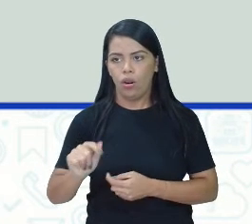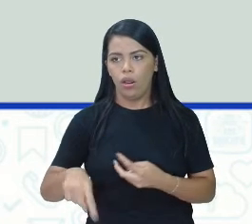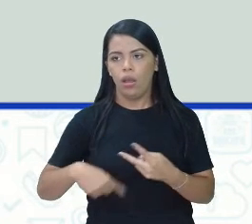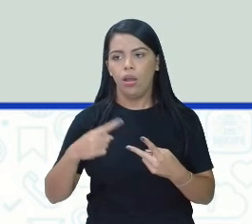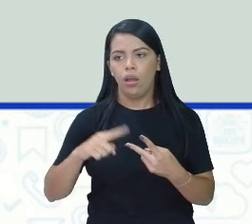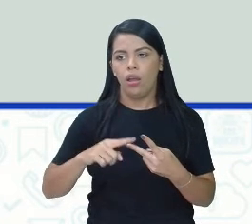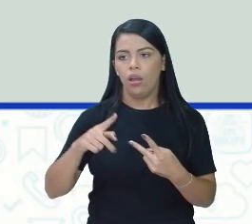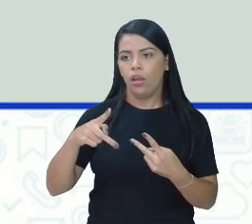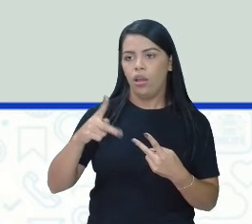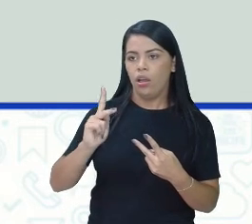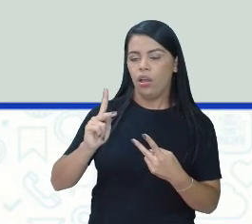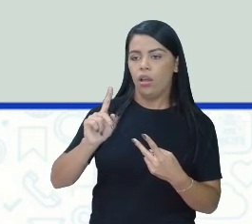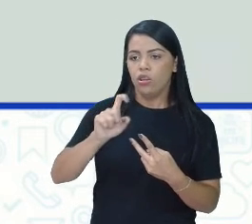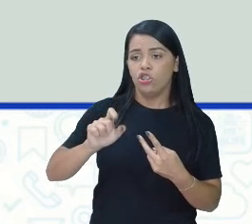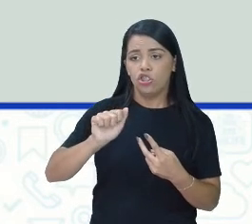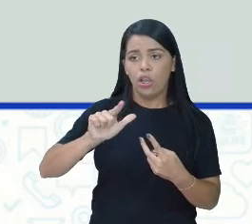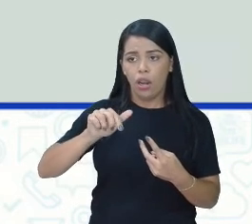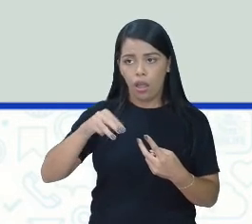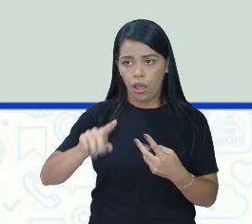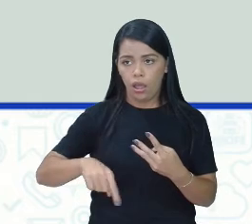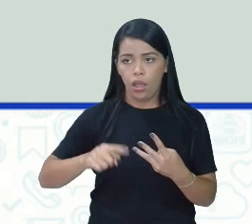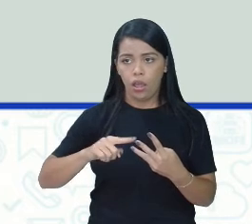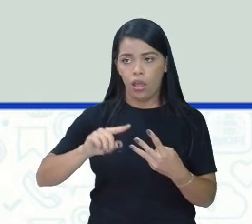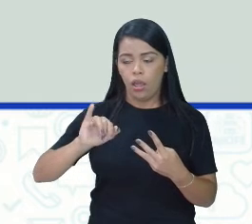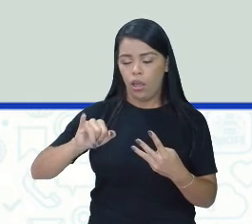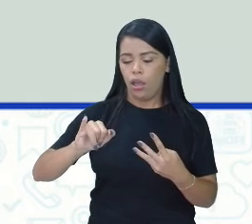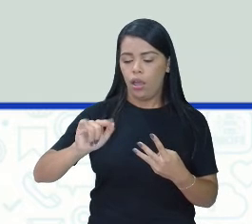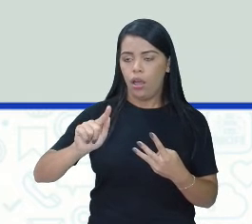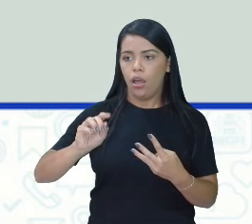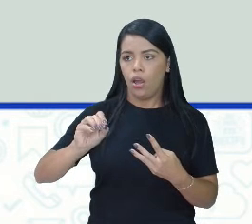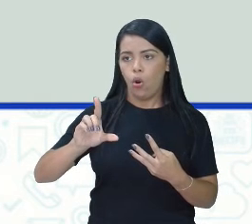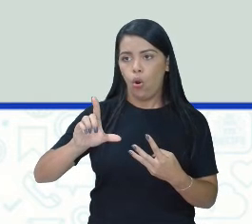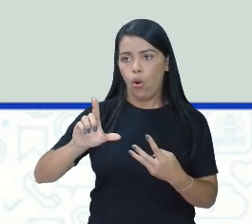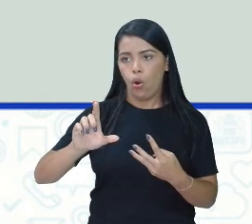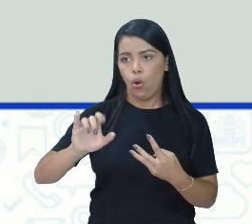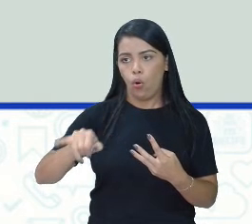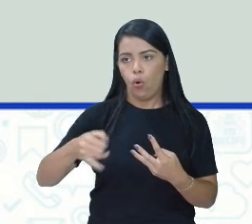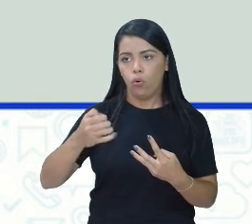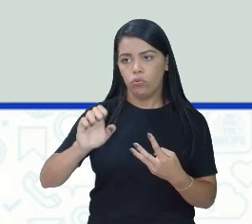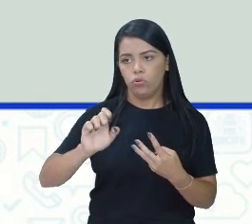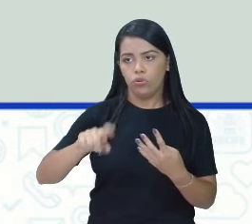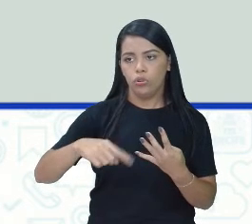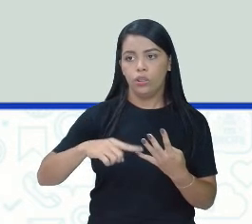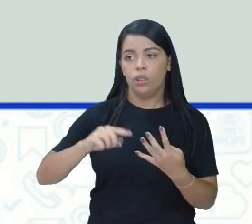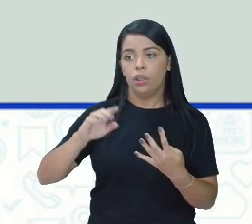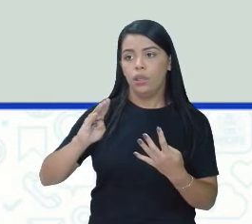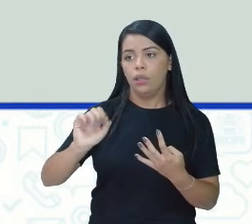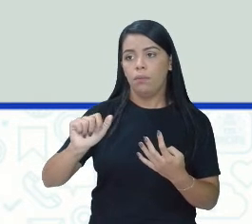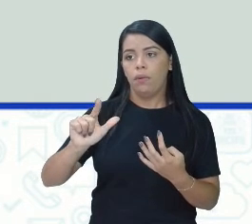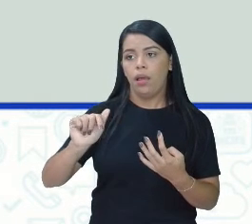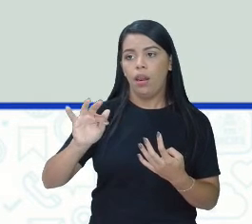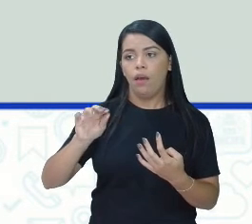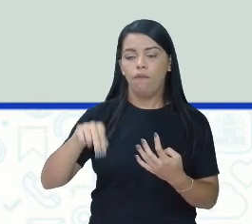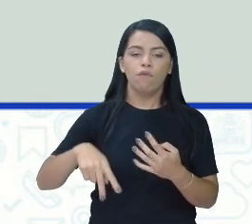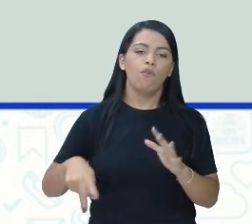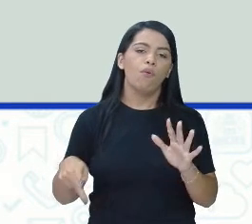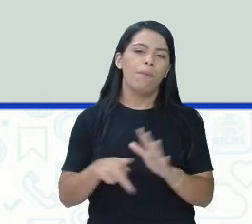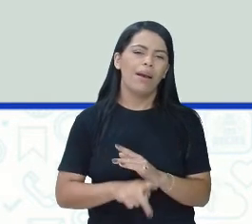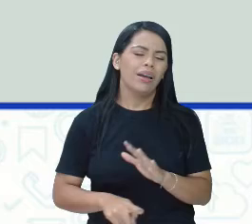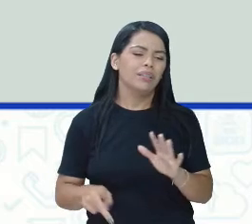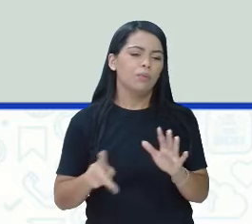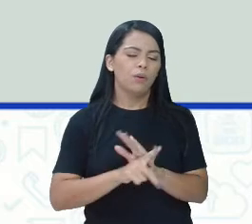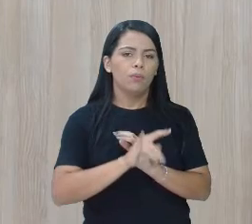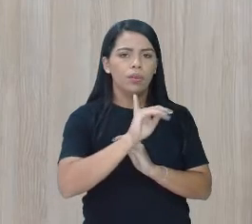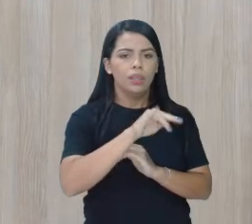goj, balafon e nhone, que são instrumentos musicais, tá, minha gente? Eles têm nome difícil, mas